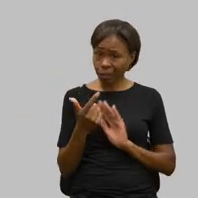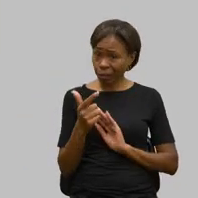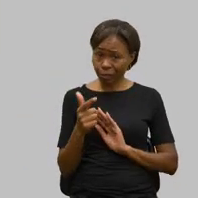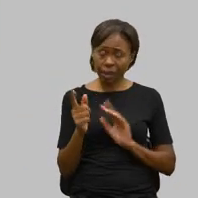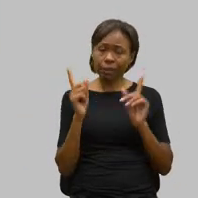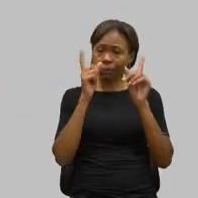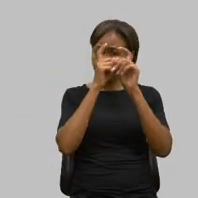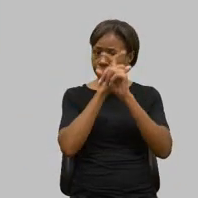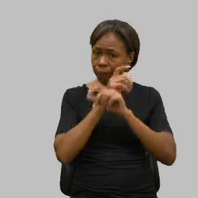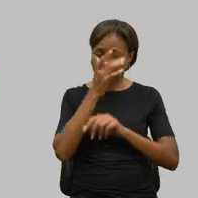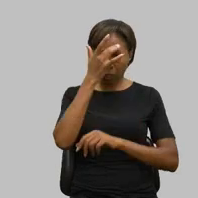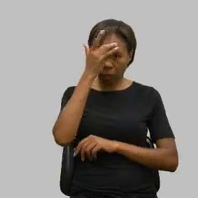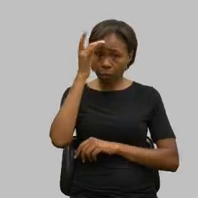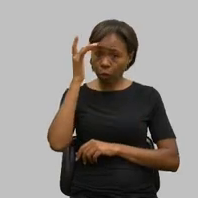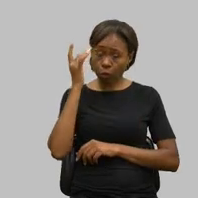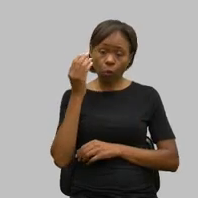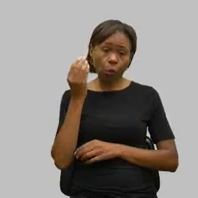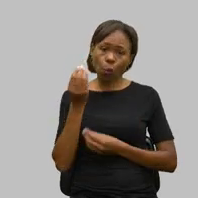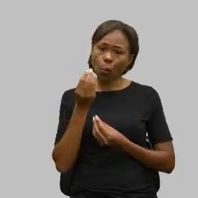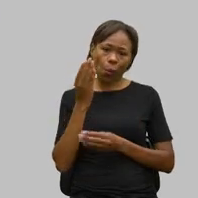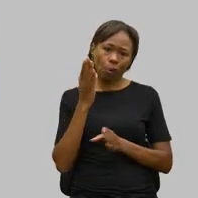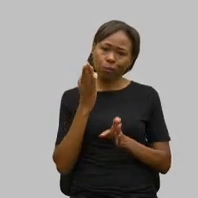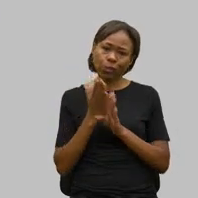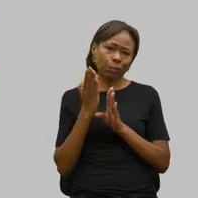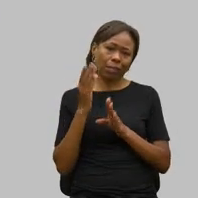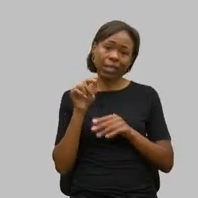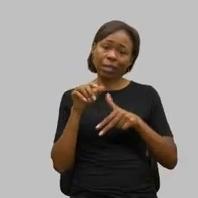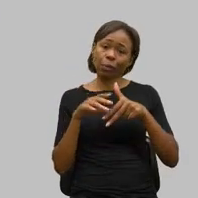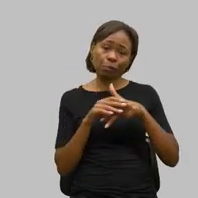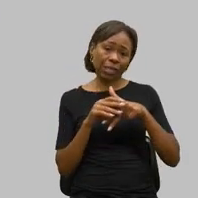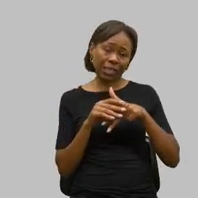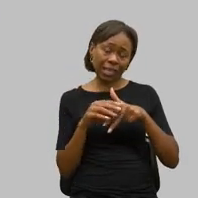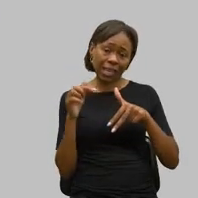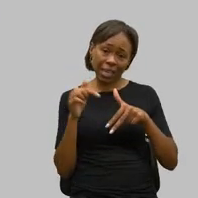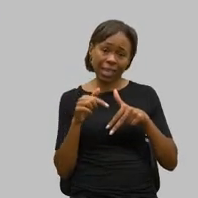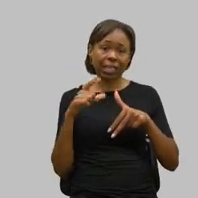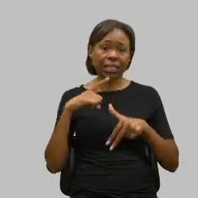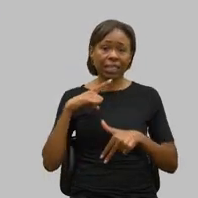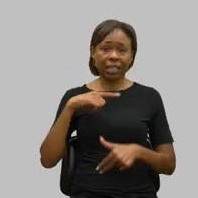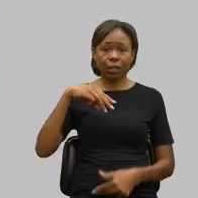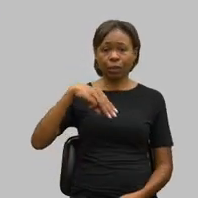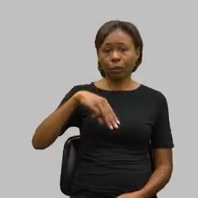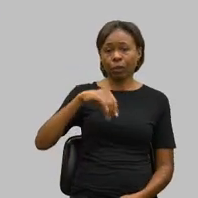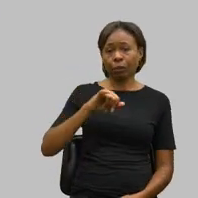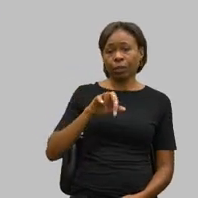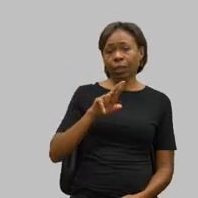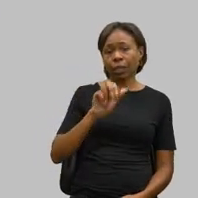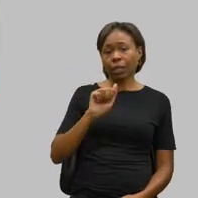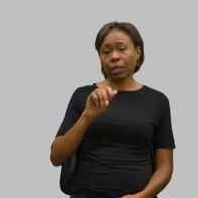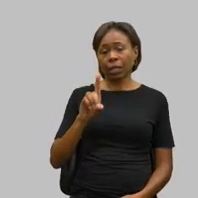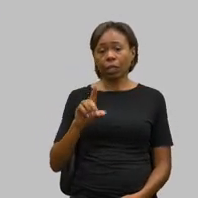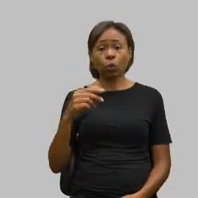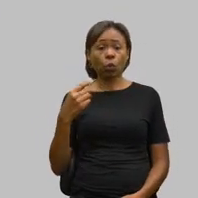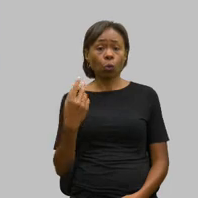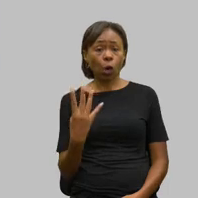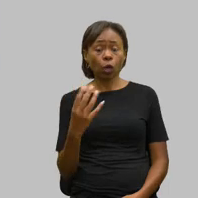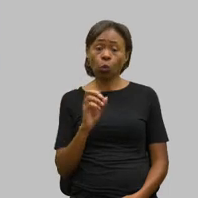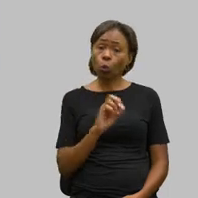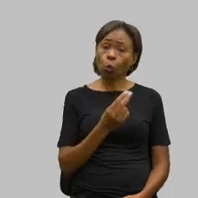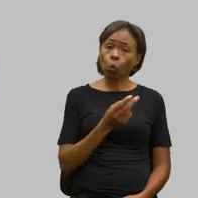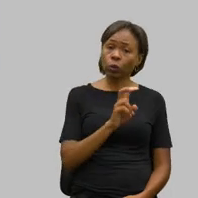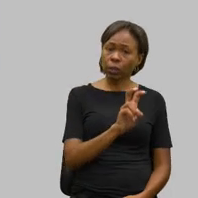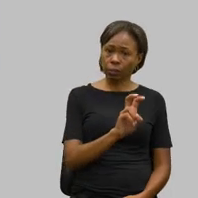fiquem sabendo que aquela paciente está com um bi-hades 4 ou 5. Ali,